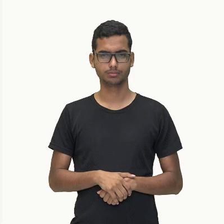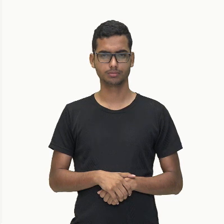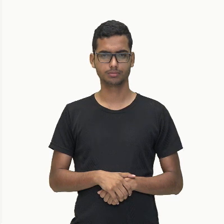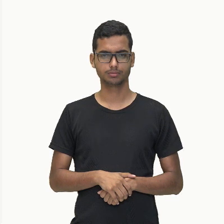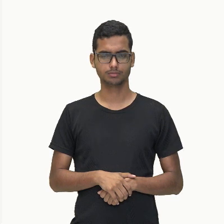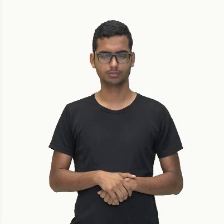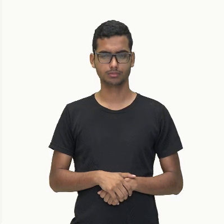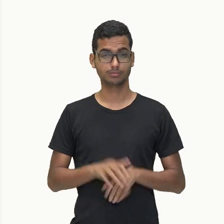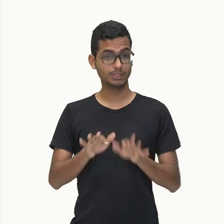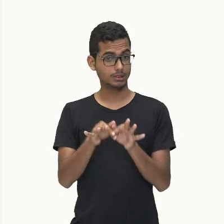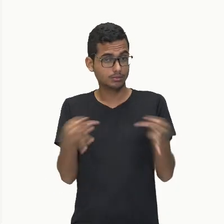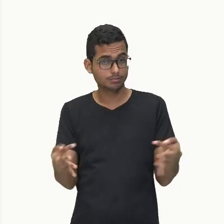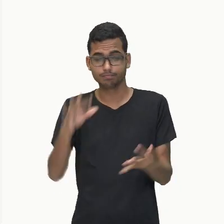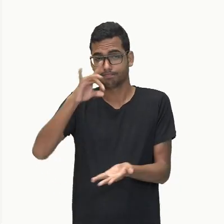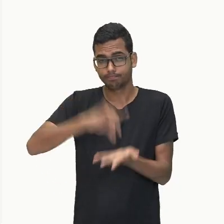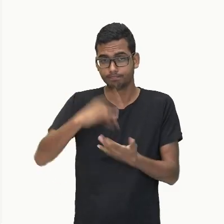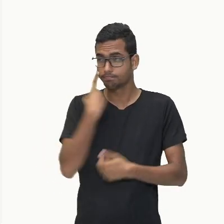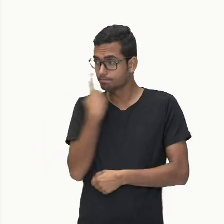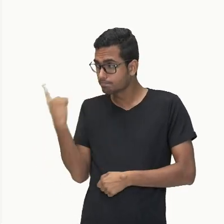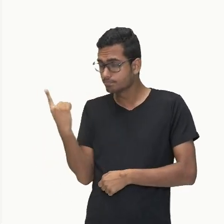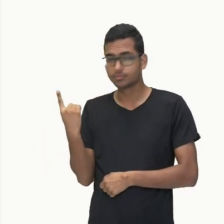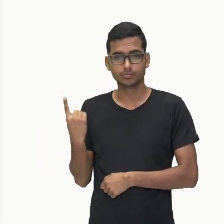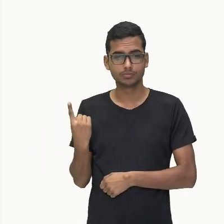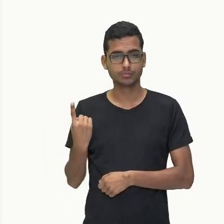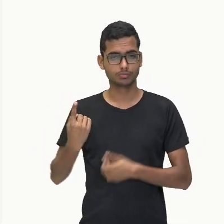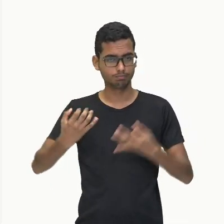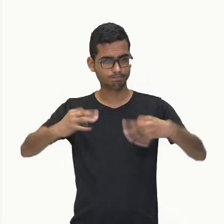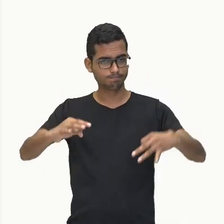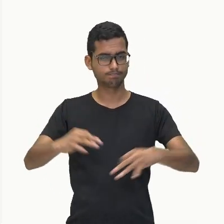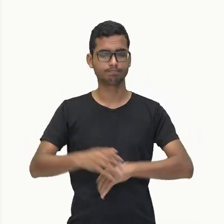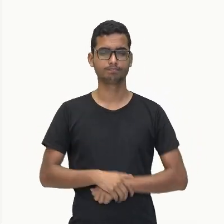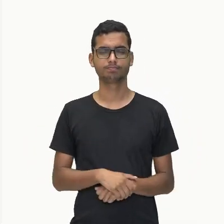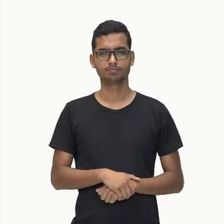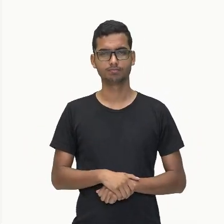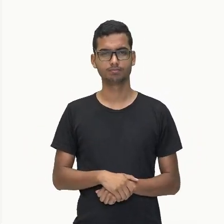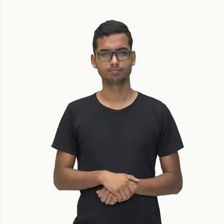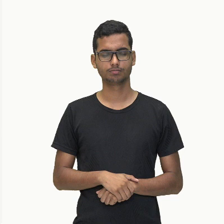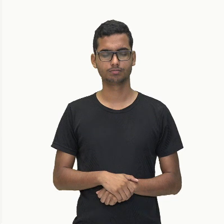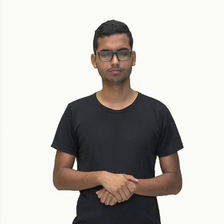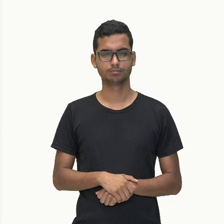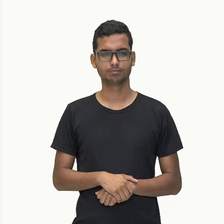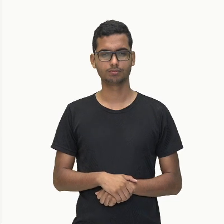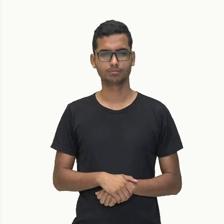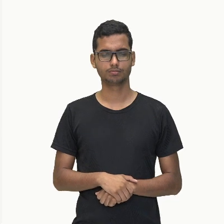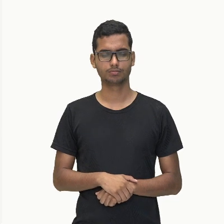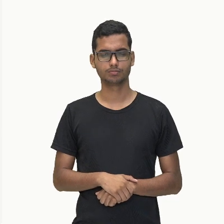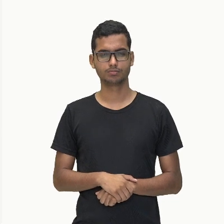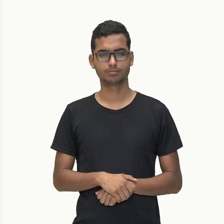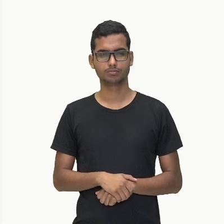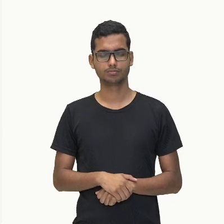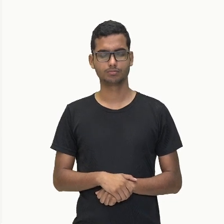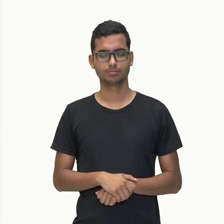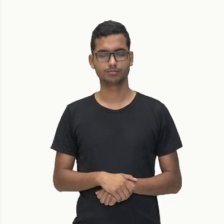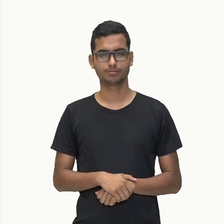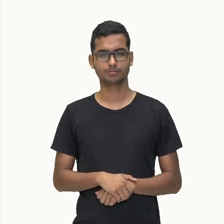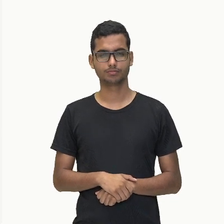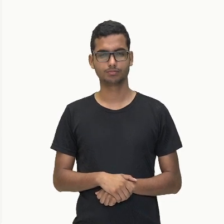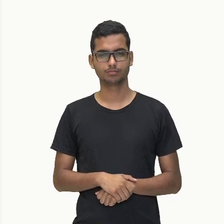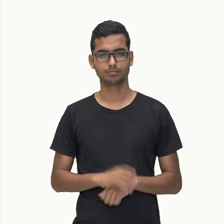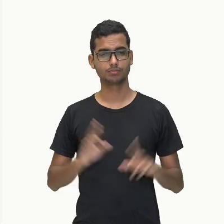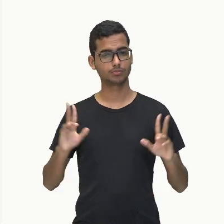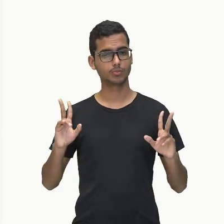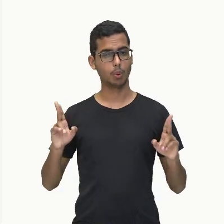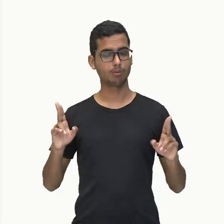bastante simples, Esse tipo de situação. A gente vai proceder da mesma forma, tá? Se